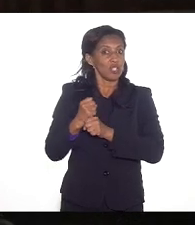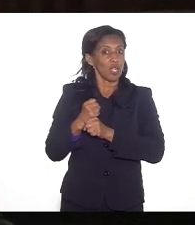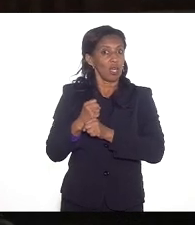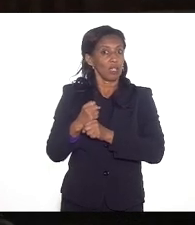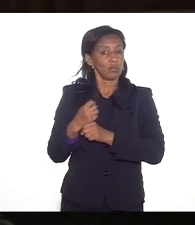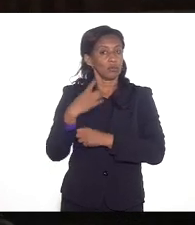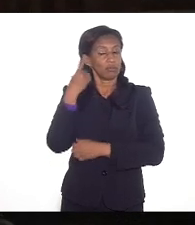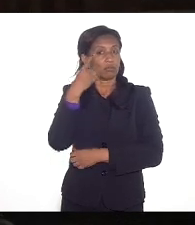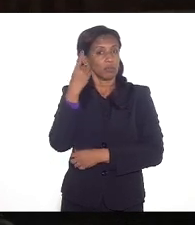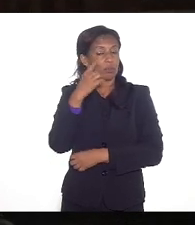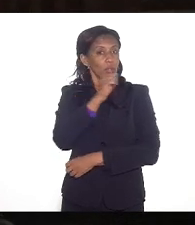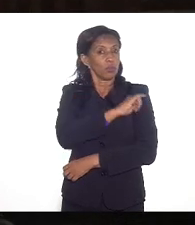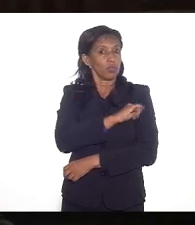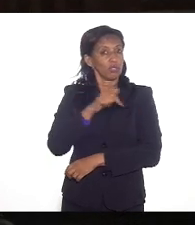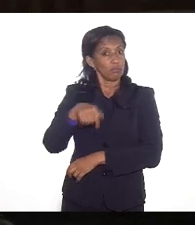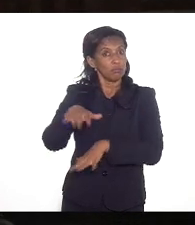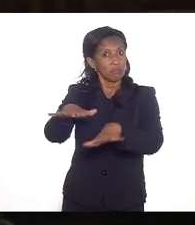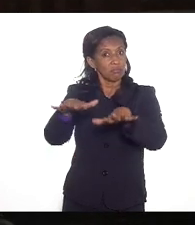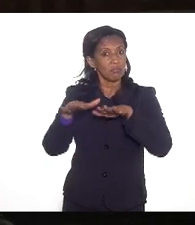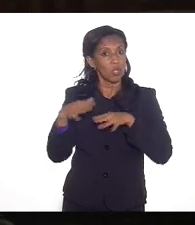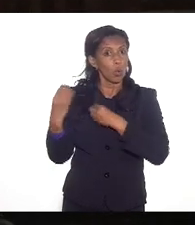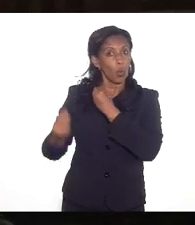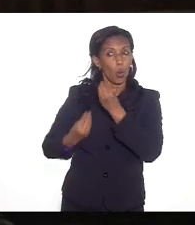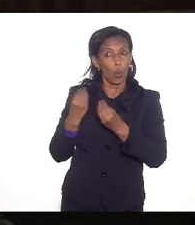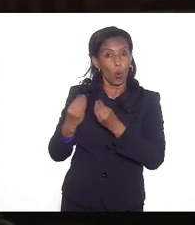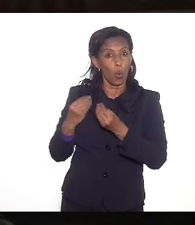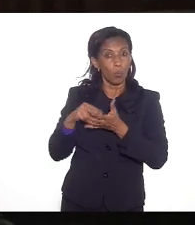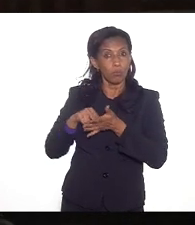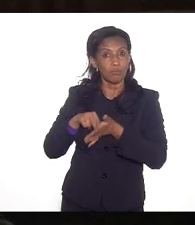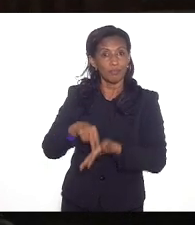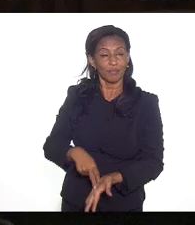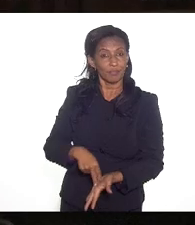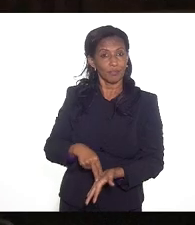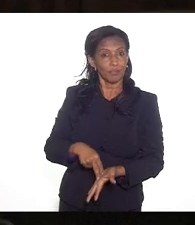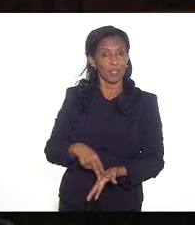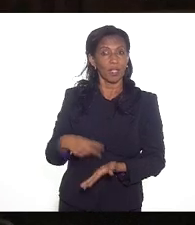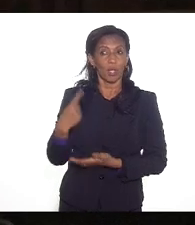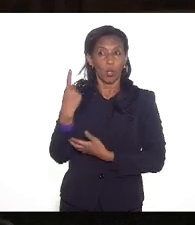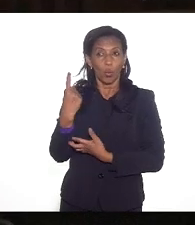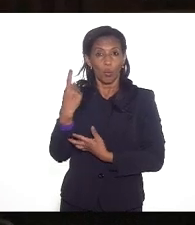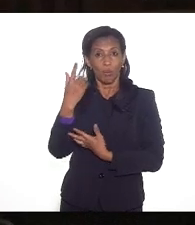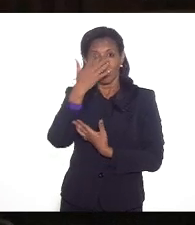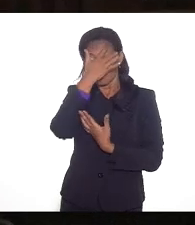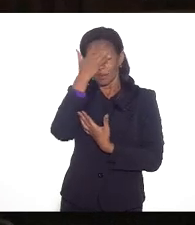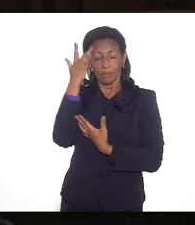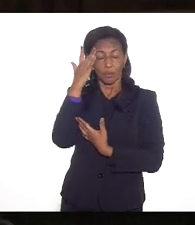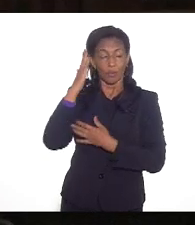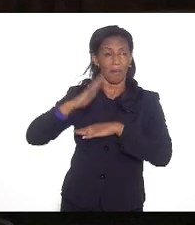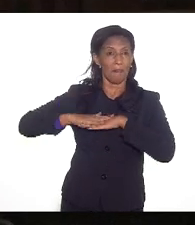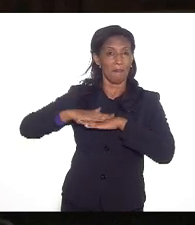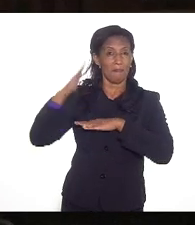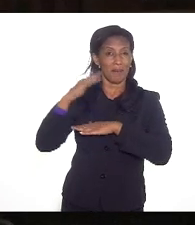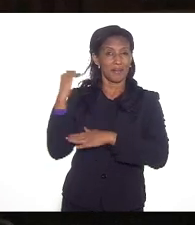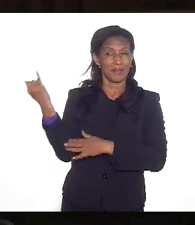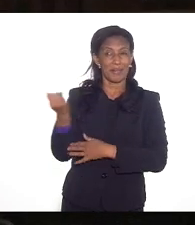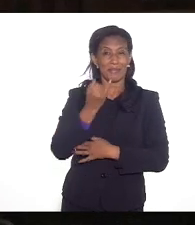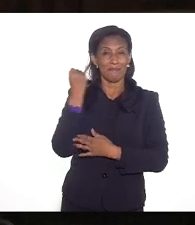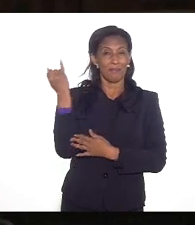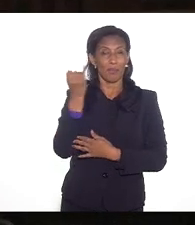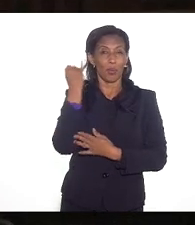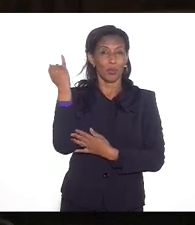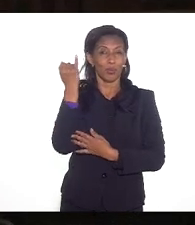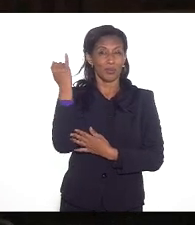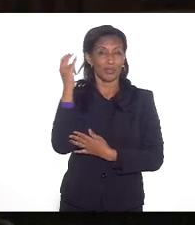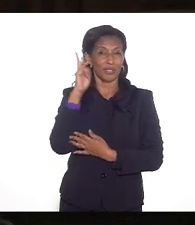do Rio de Janeiro neste plenário vamos seguramente uma das figuras mais importantes e emblemáticos